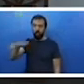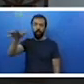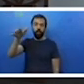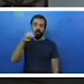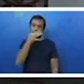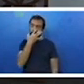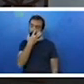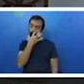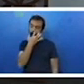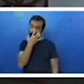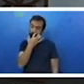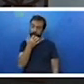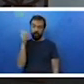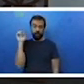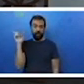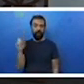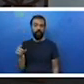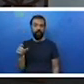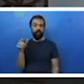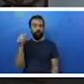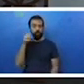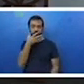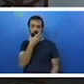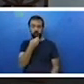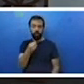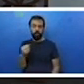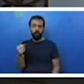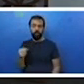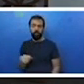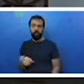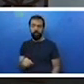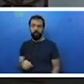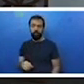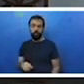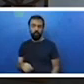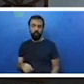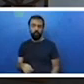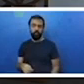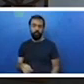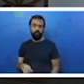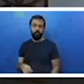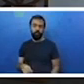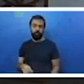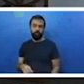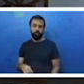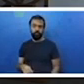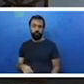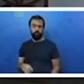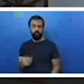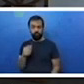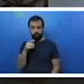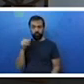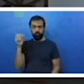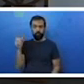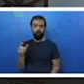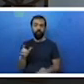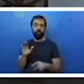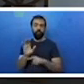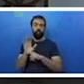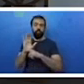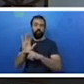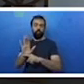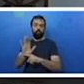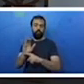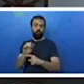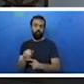George Herbert, inicialmente, as maiores influências para o desenvolvimento do parkour foram Raymond Bellet, no século XIX,